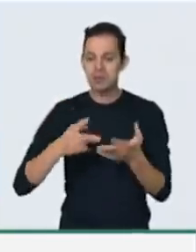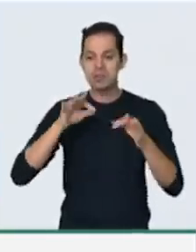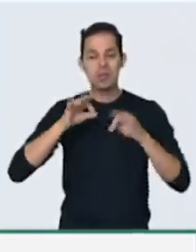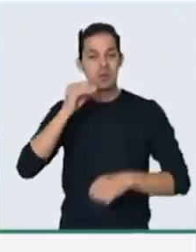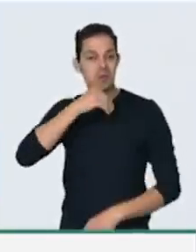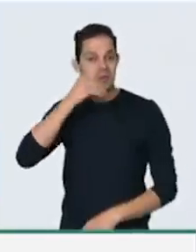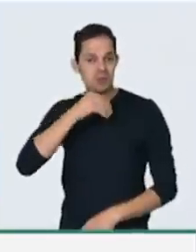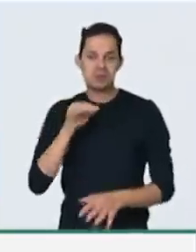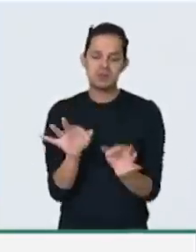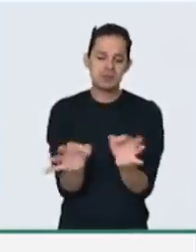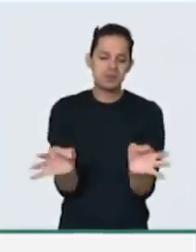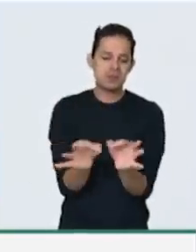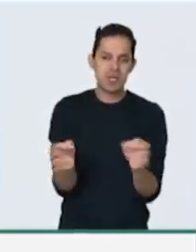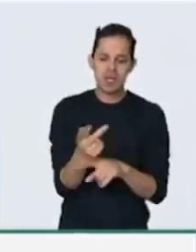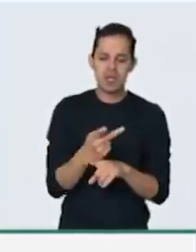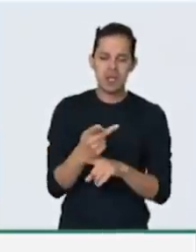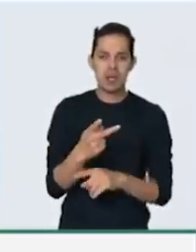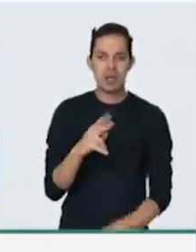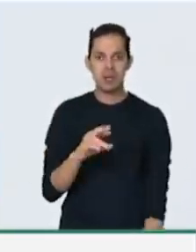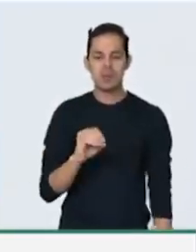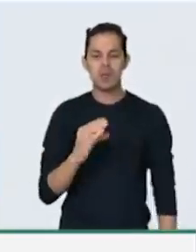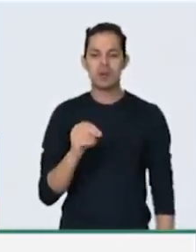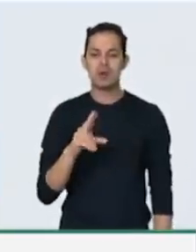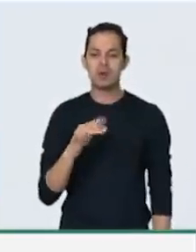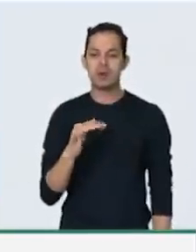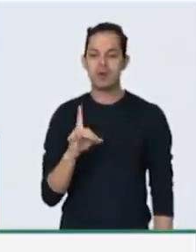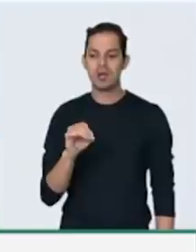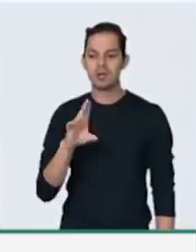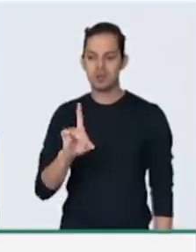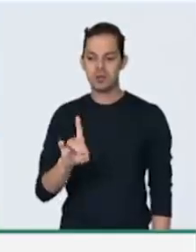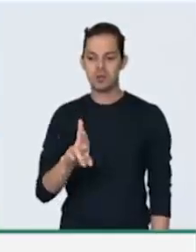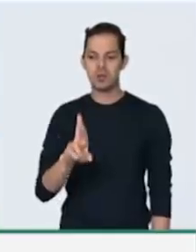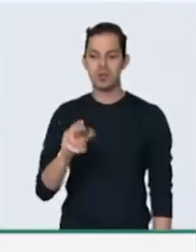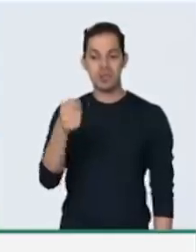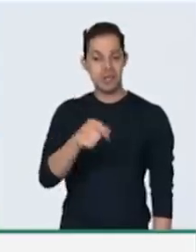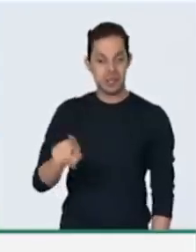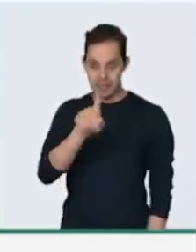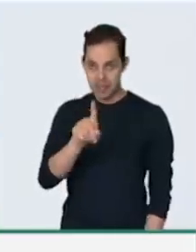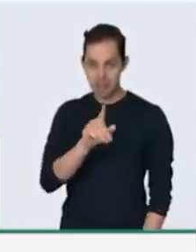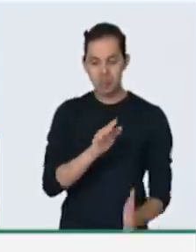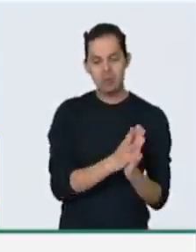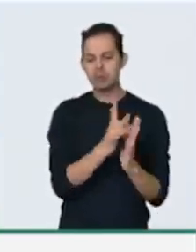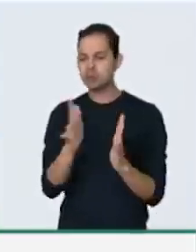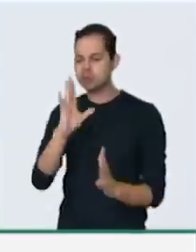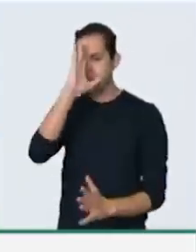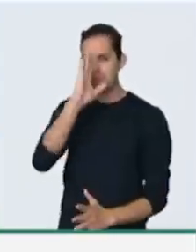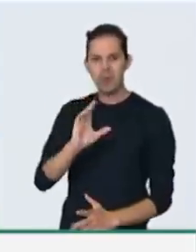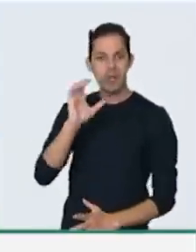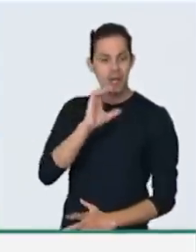de um procurador aqui no Brasil domiciliado para fazer os trâmites burocráticos. A gente torna o processo mais objetivo, a gente torna o